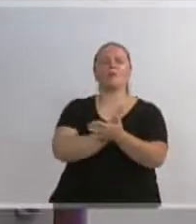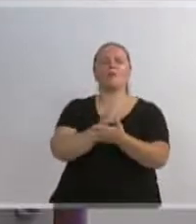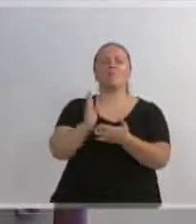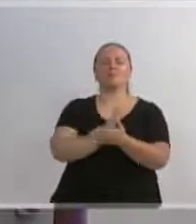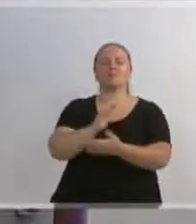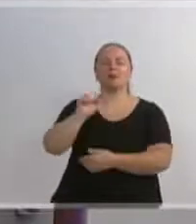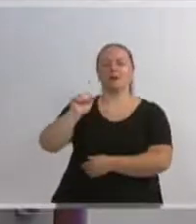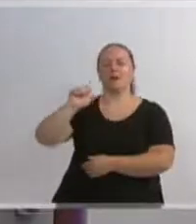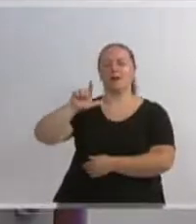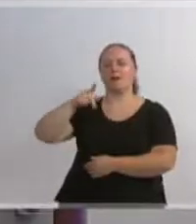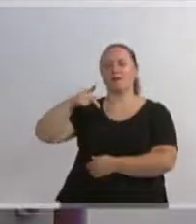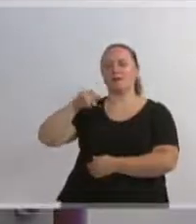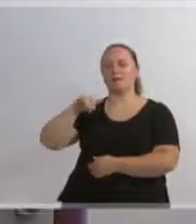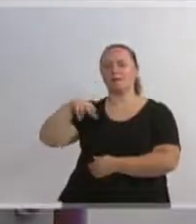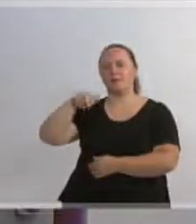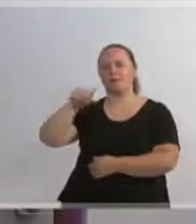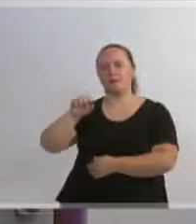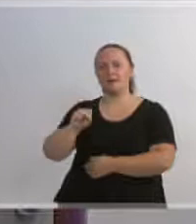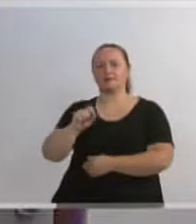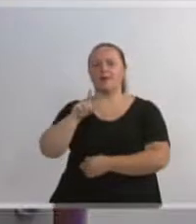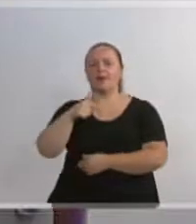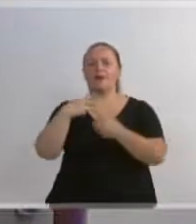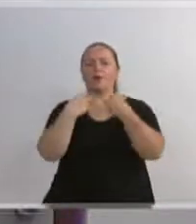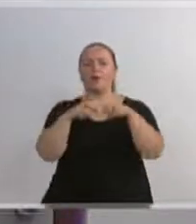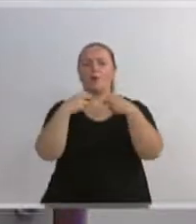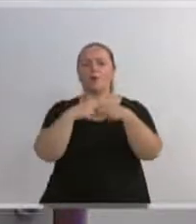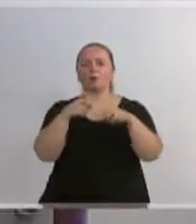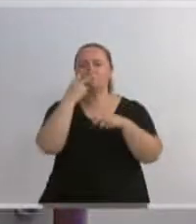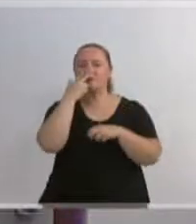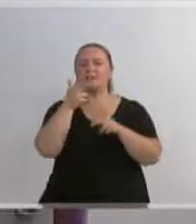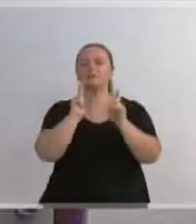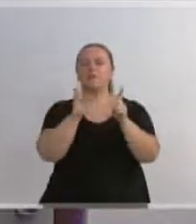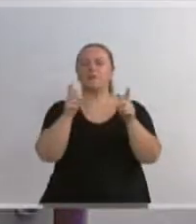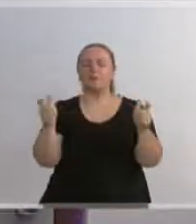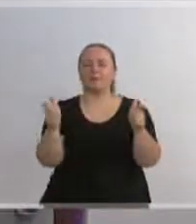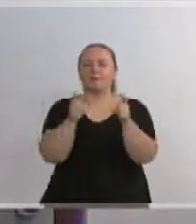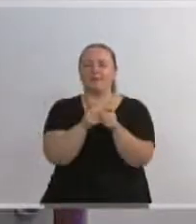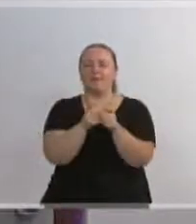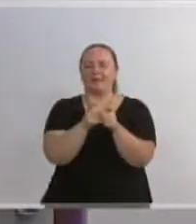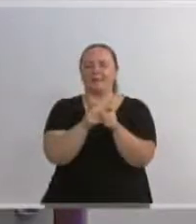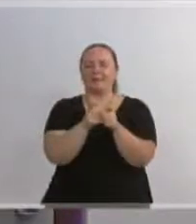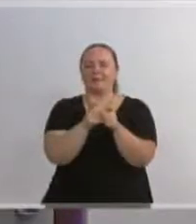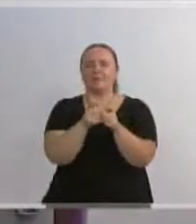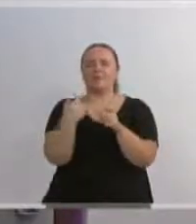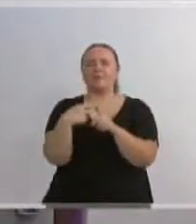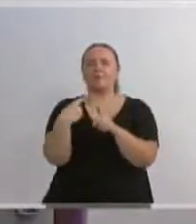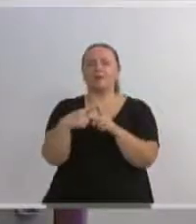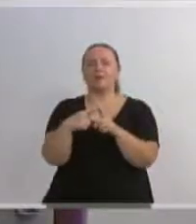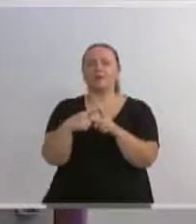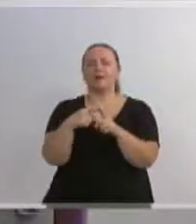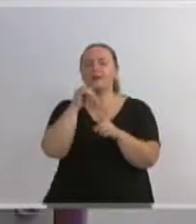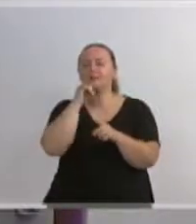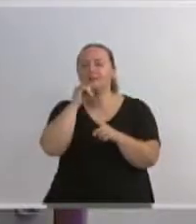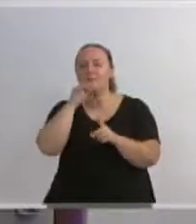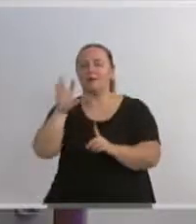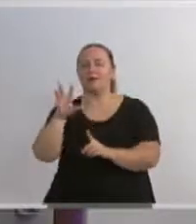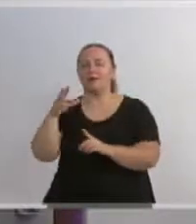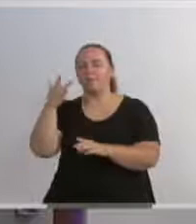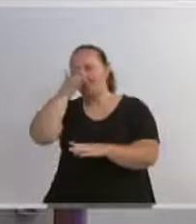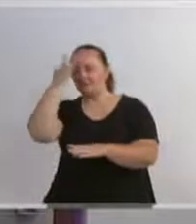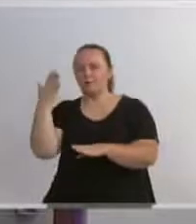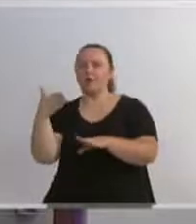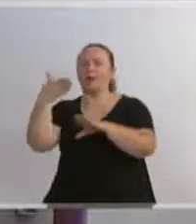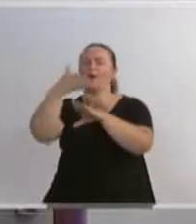alpinas de categoria micro-ônibus que não tenha um passageiro por quilômetro rodado, linha